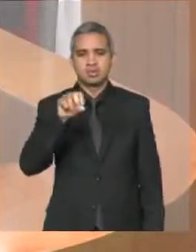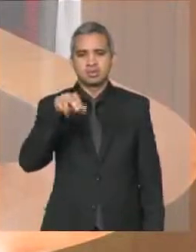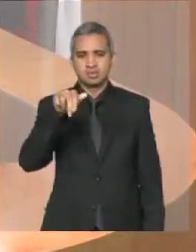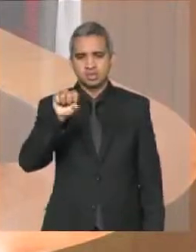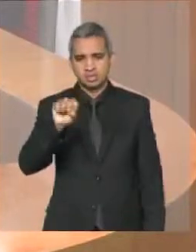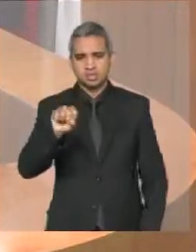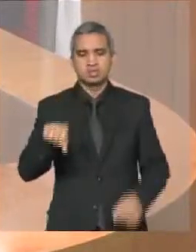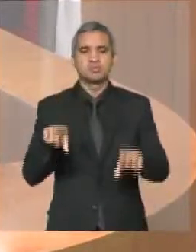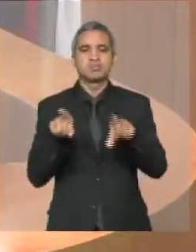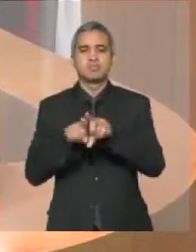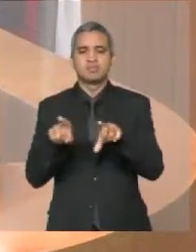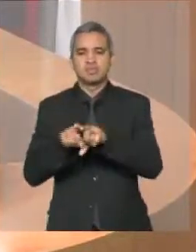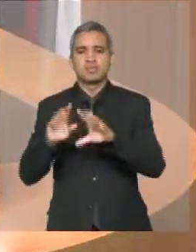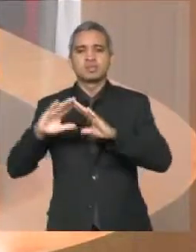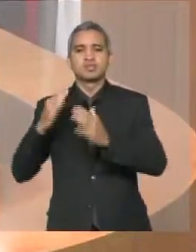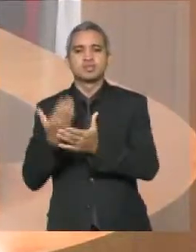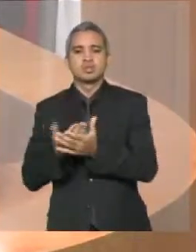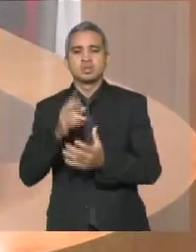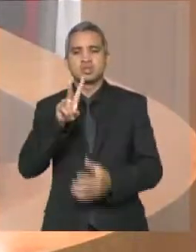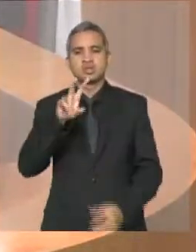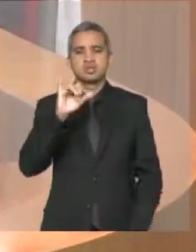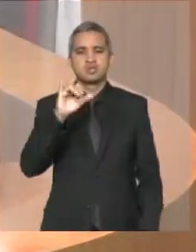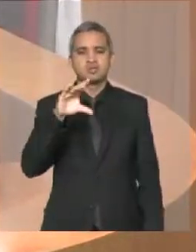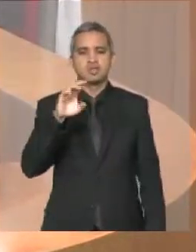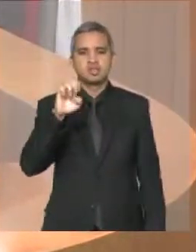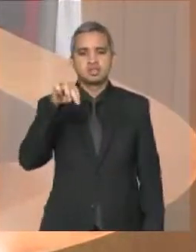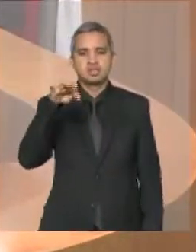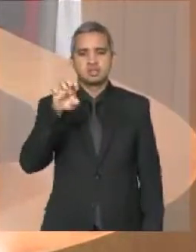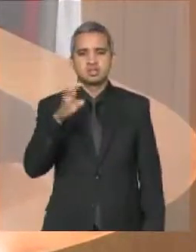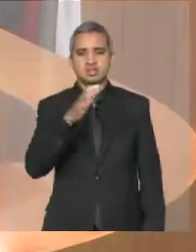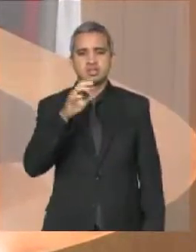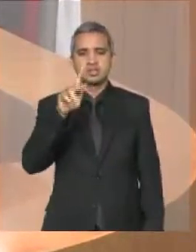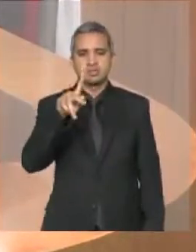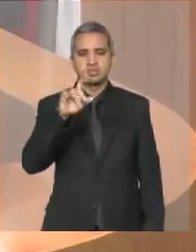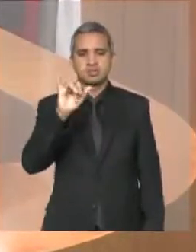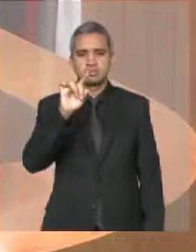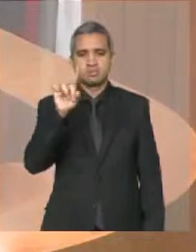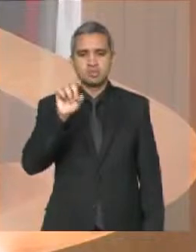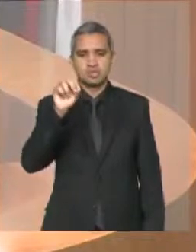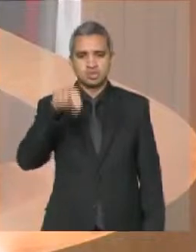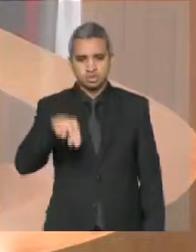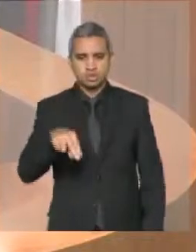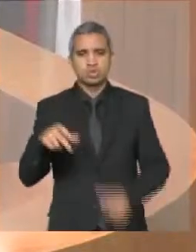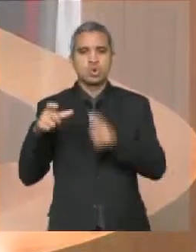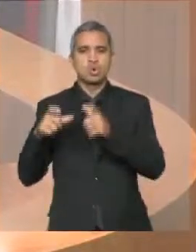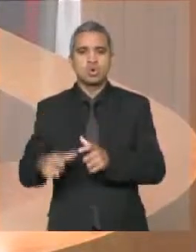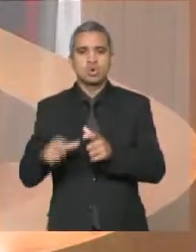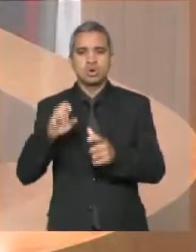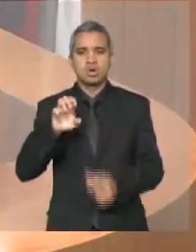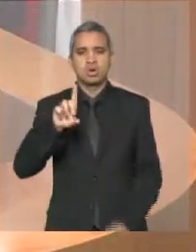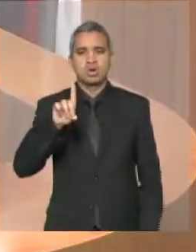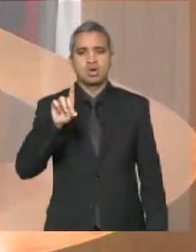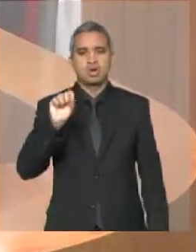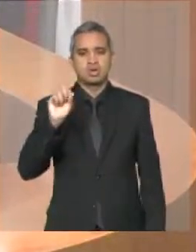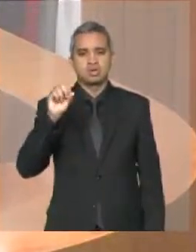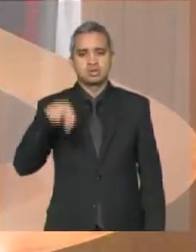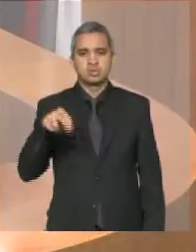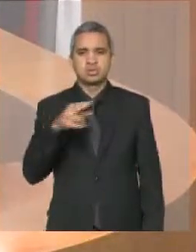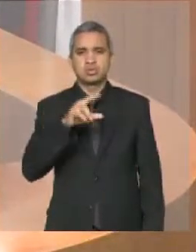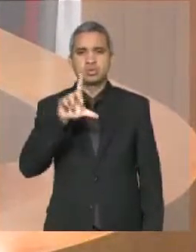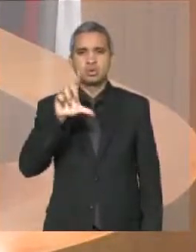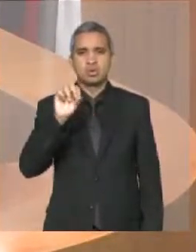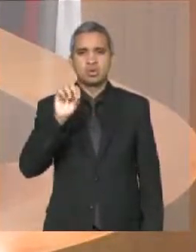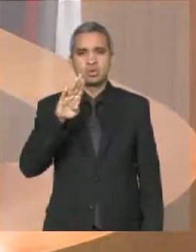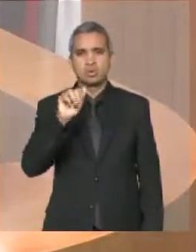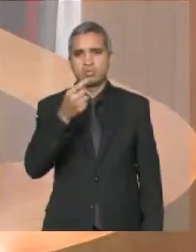Pinzon, no município de Governador Edson Lobão, é outra escola que está em situação crítica e que já não consegue